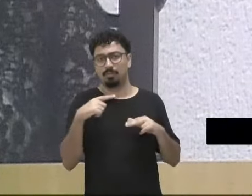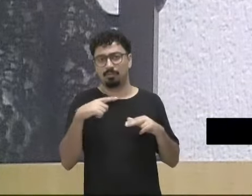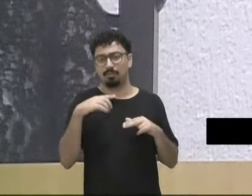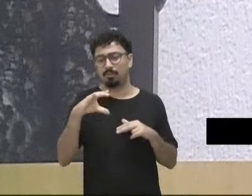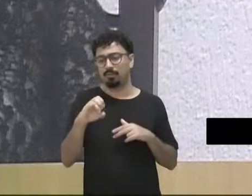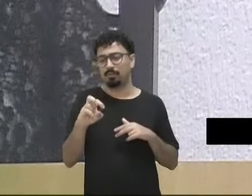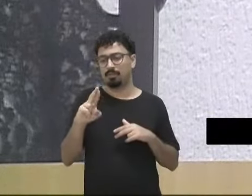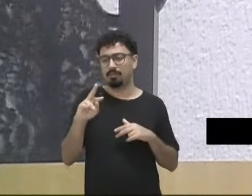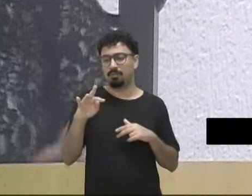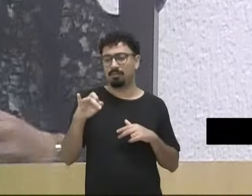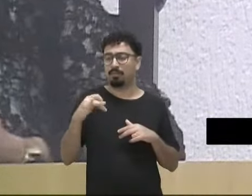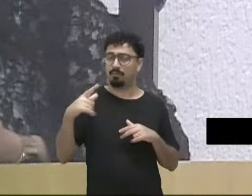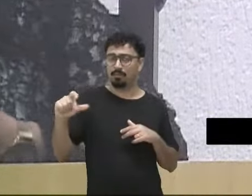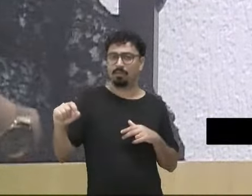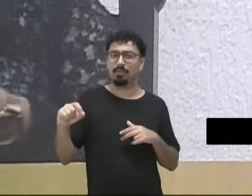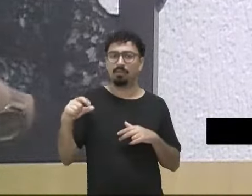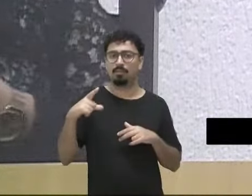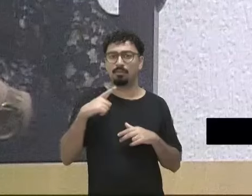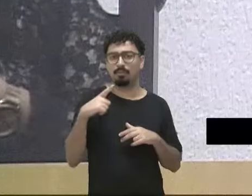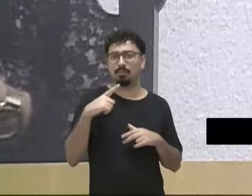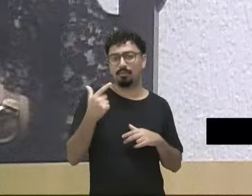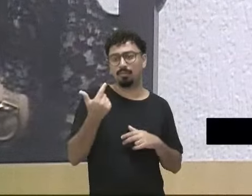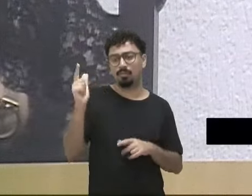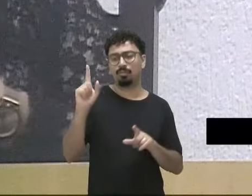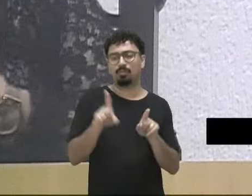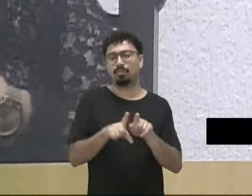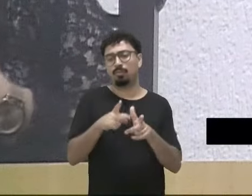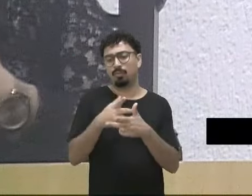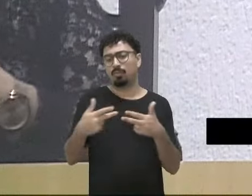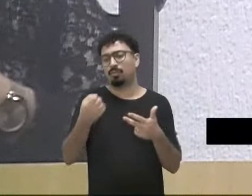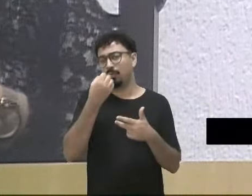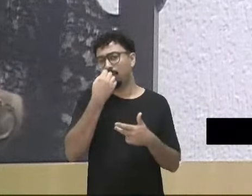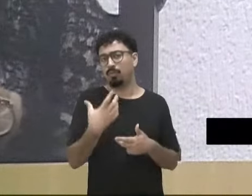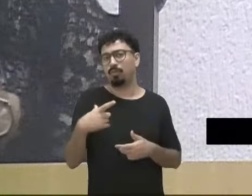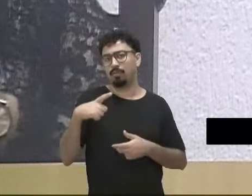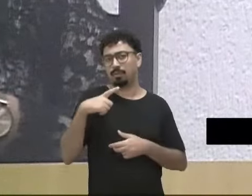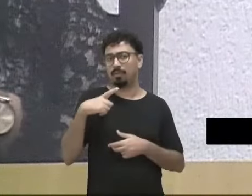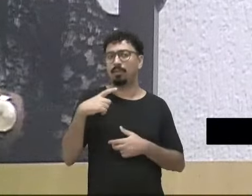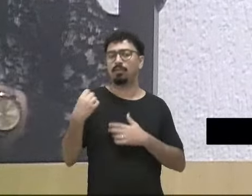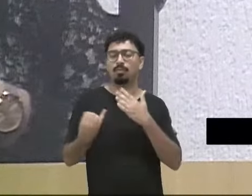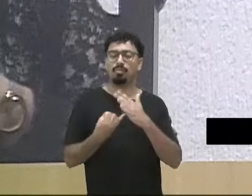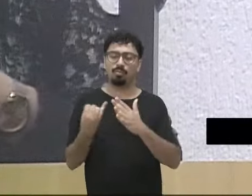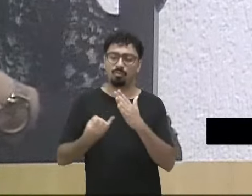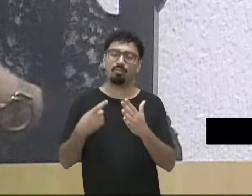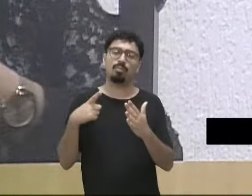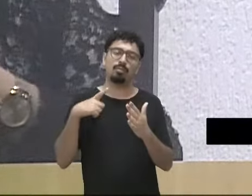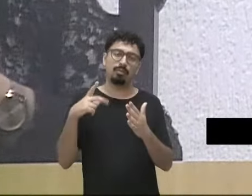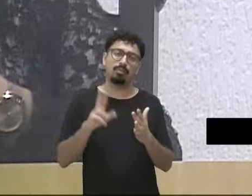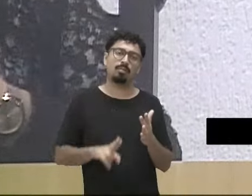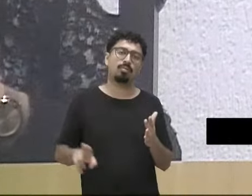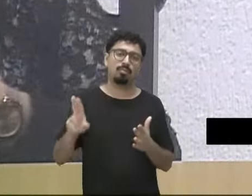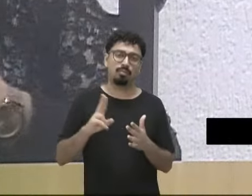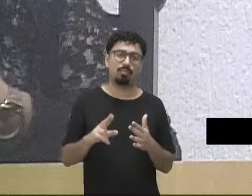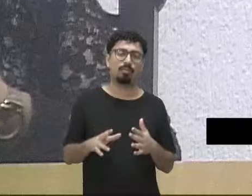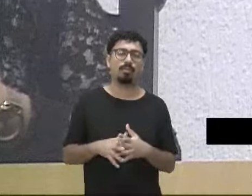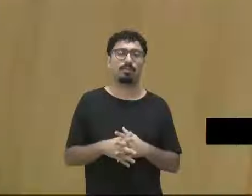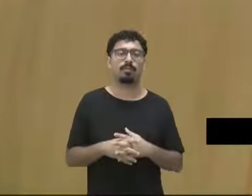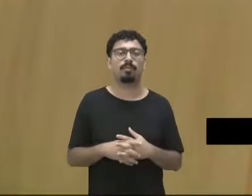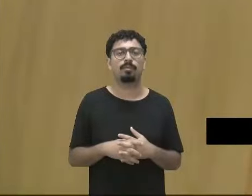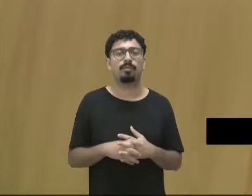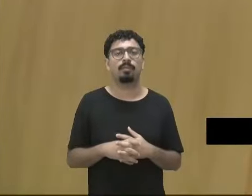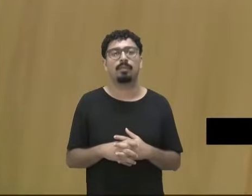fora outras tantas benesses que o Progestão traz para institutos que dele possuem.